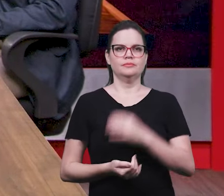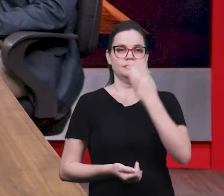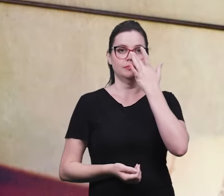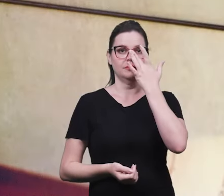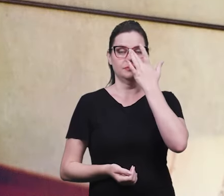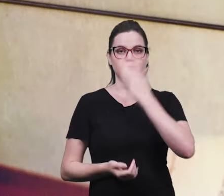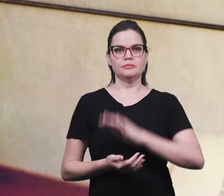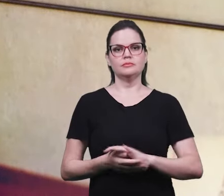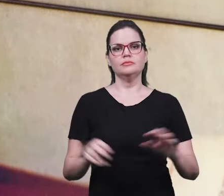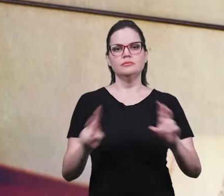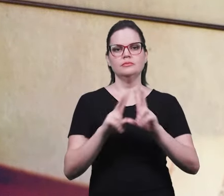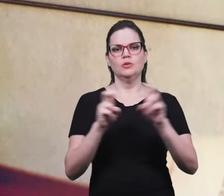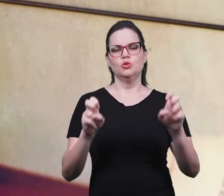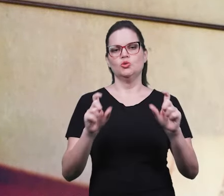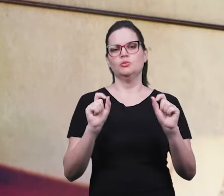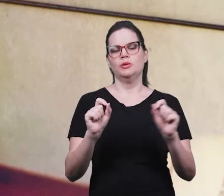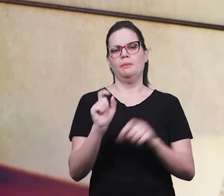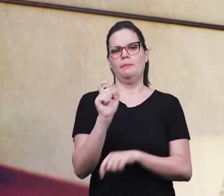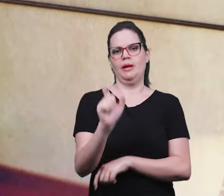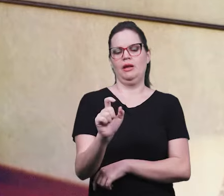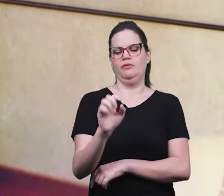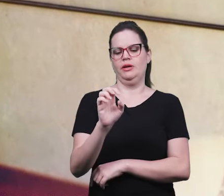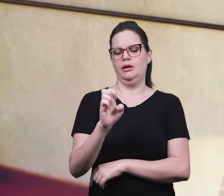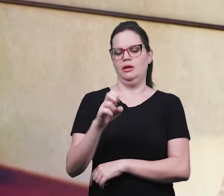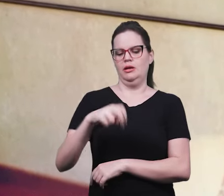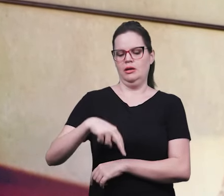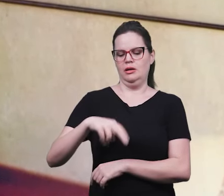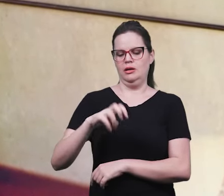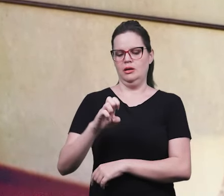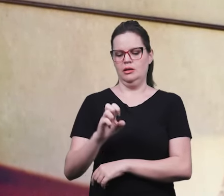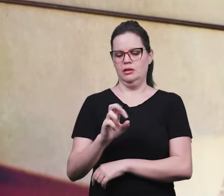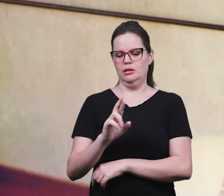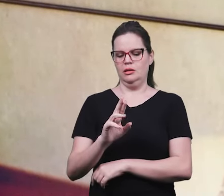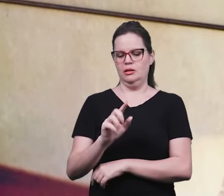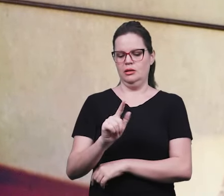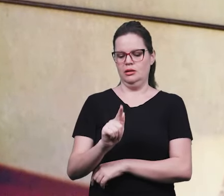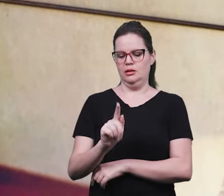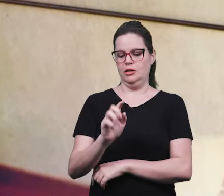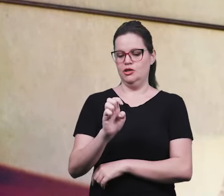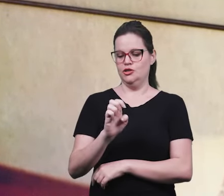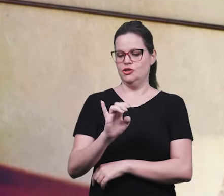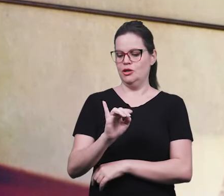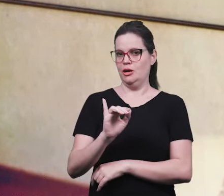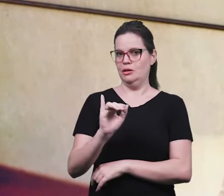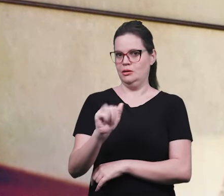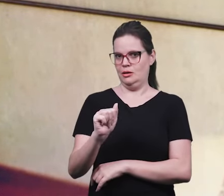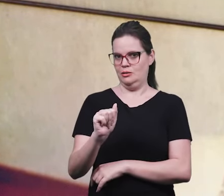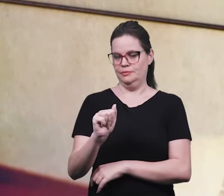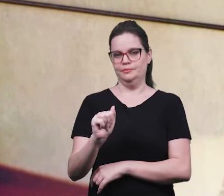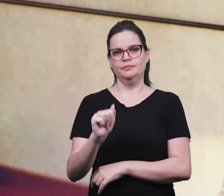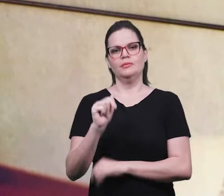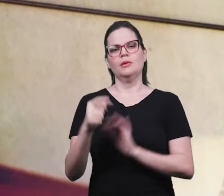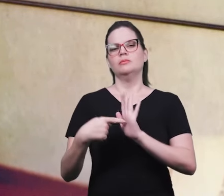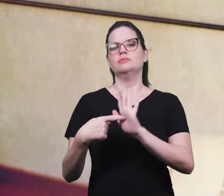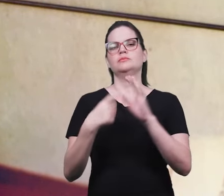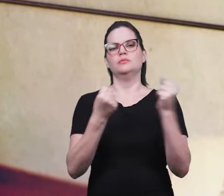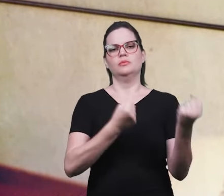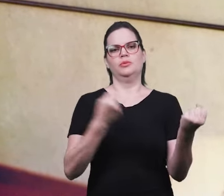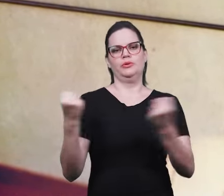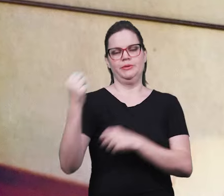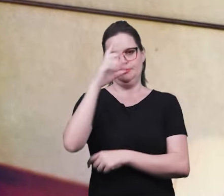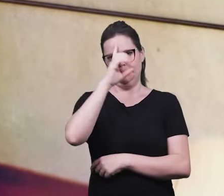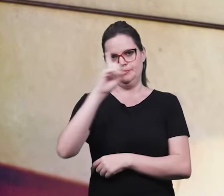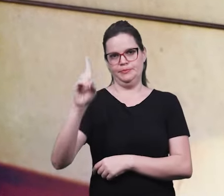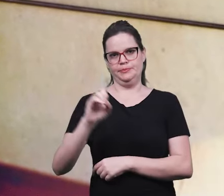a questão da energia, o poder, né, falando aqui relativamente ao poder de Deus, nós temos que lembrar uma coisa